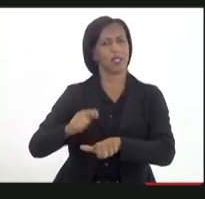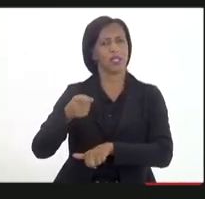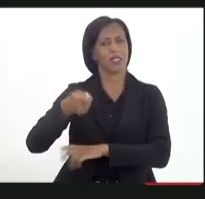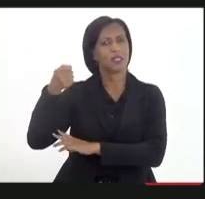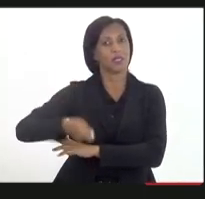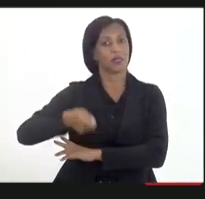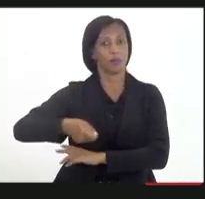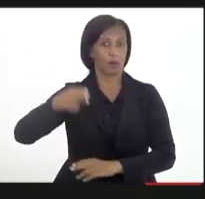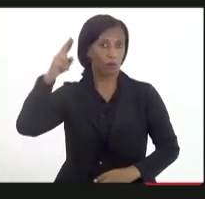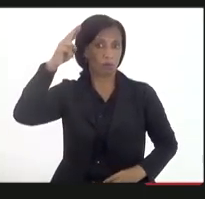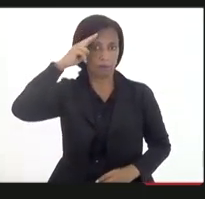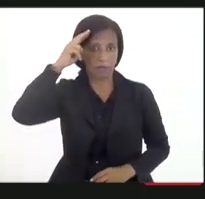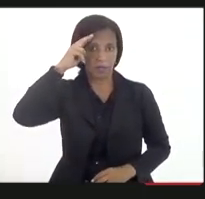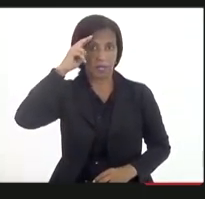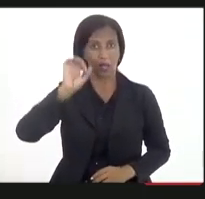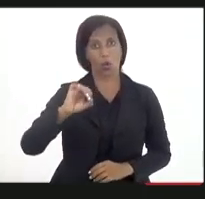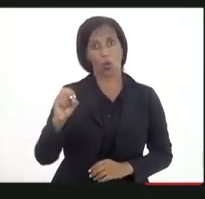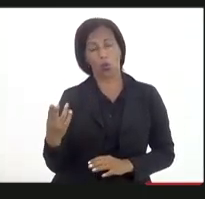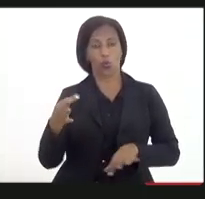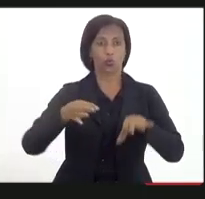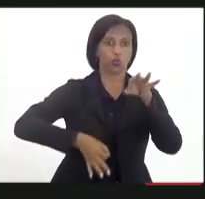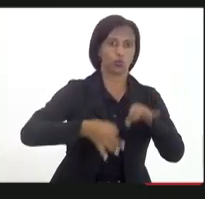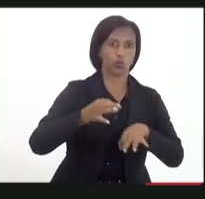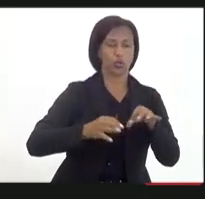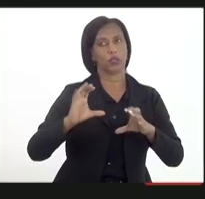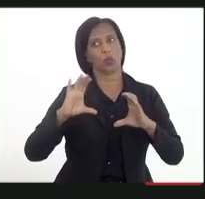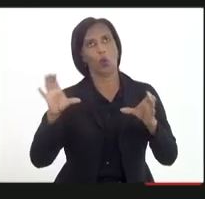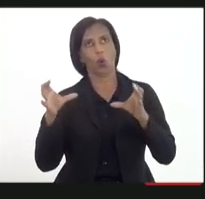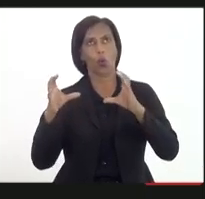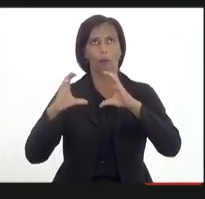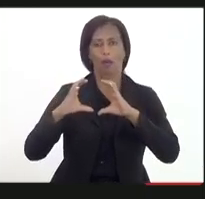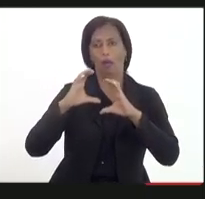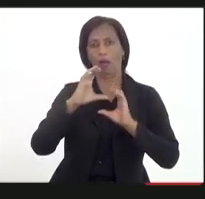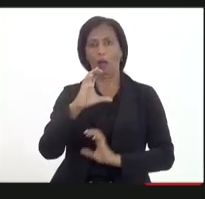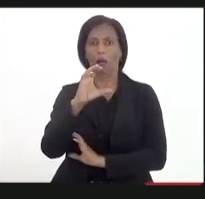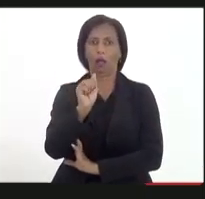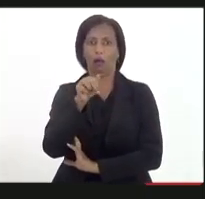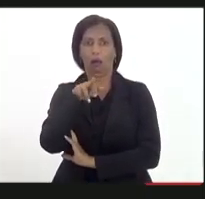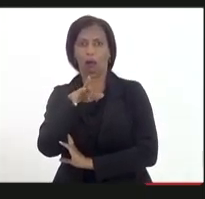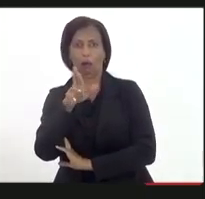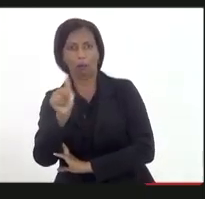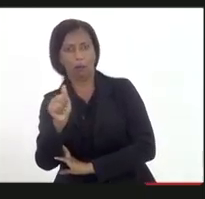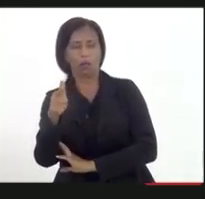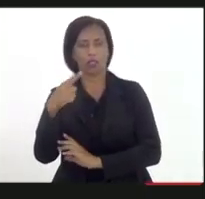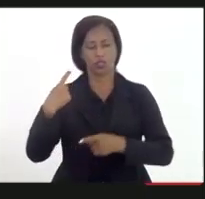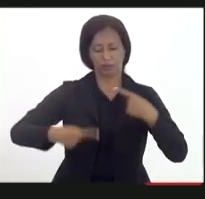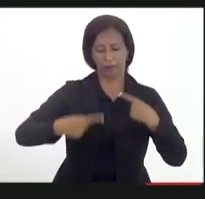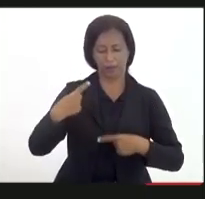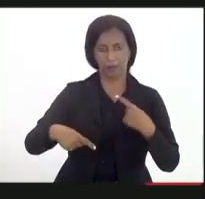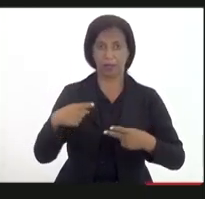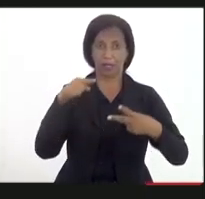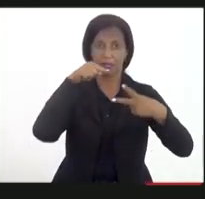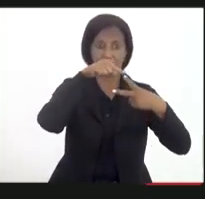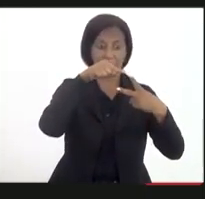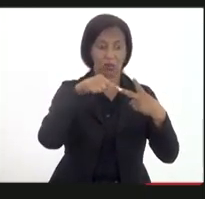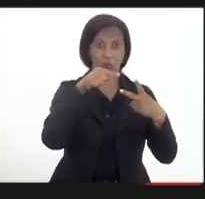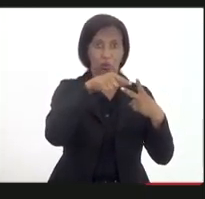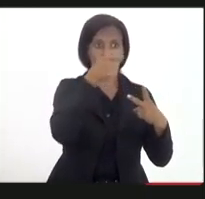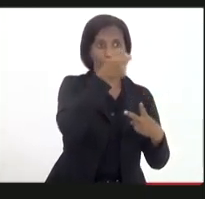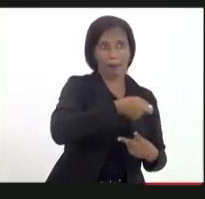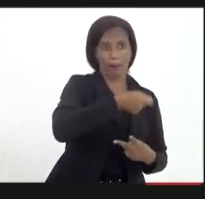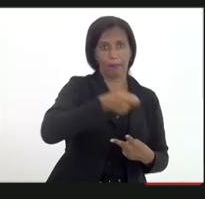tribunal militar ou tribunal de Giz ou uma câmera é que a gente vai dizer bater sobre isso e seriam dois tribunais no